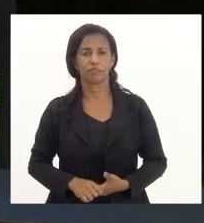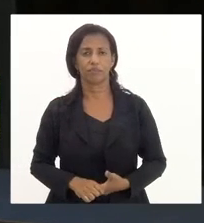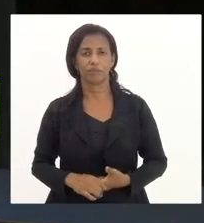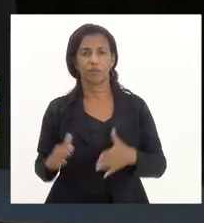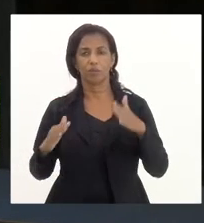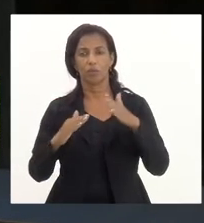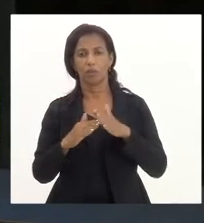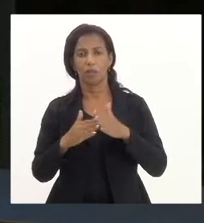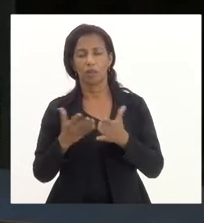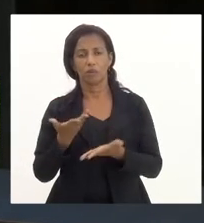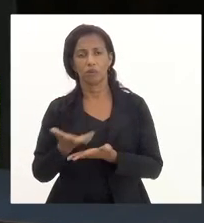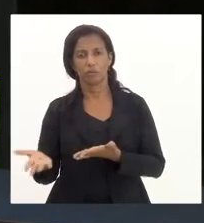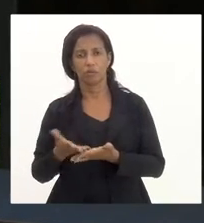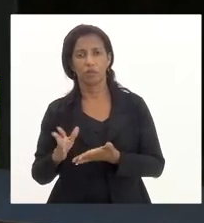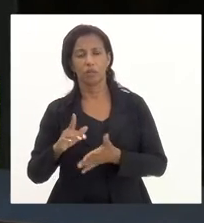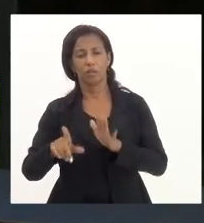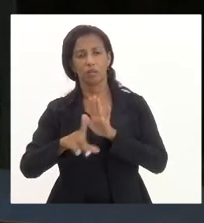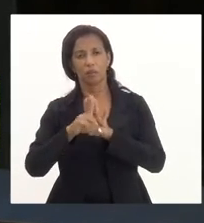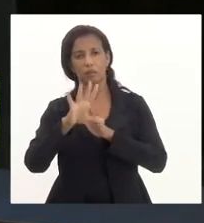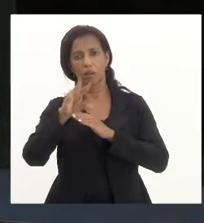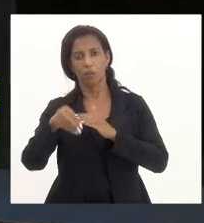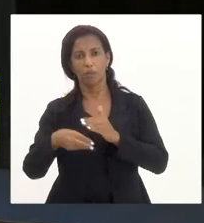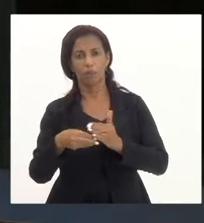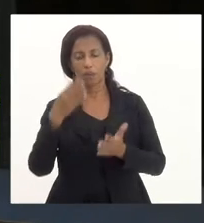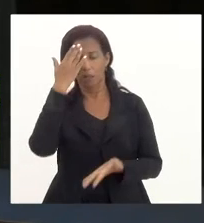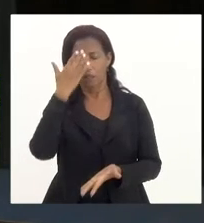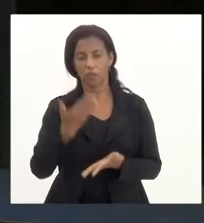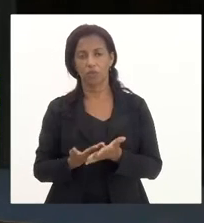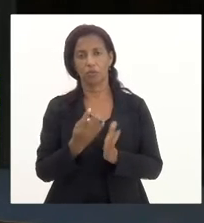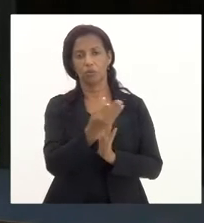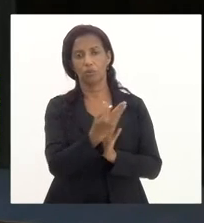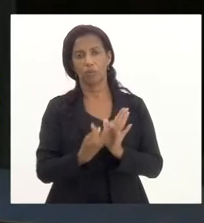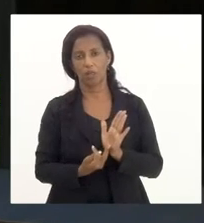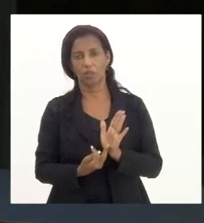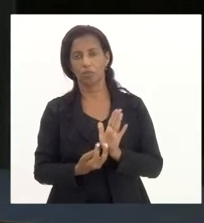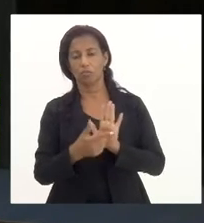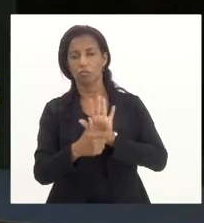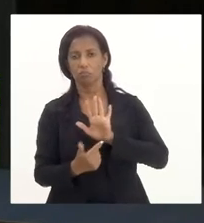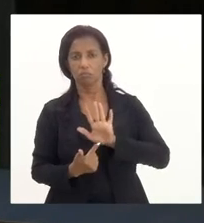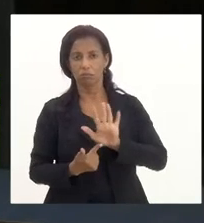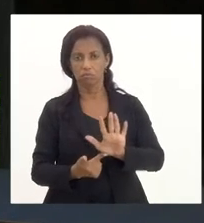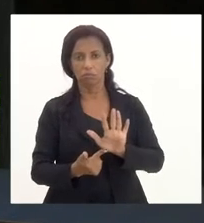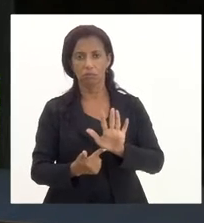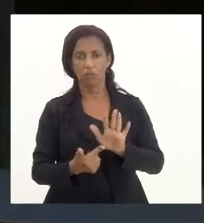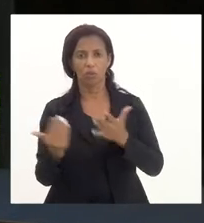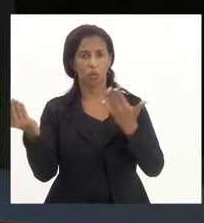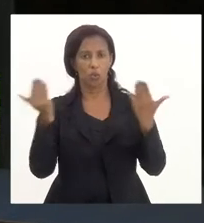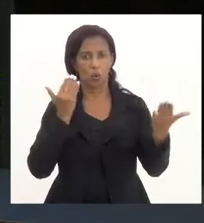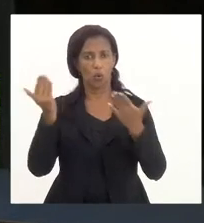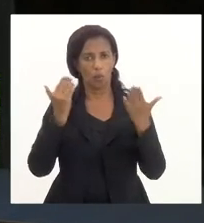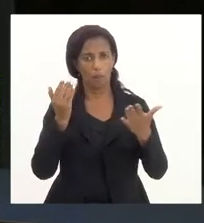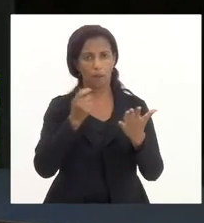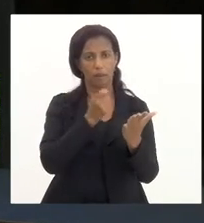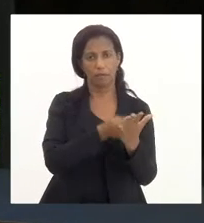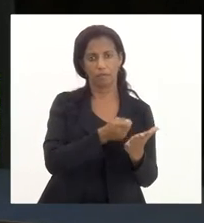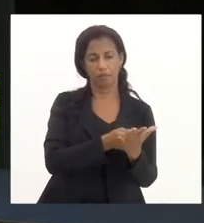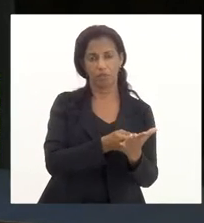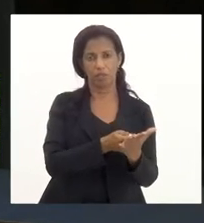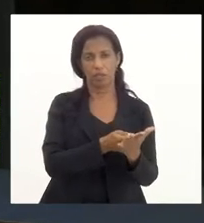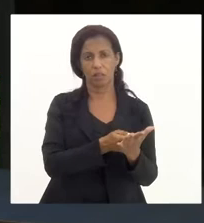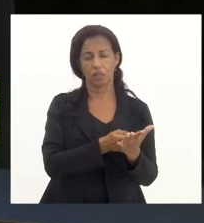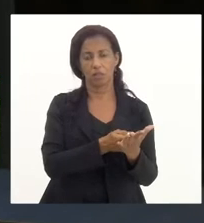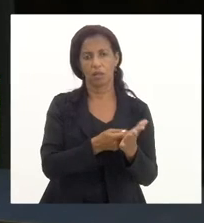teto de gastos dessa lei complementar tem acredito que a redação que foi apontado aqui que compara a vigência a vigência